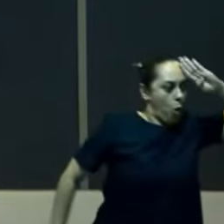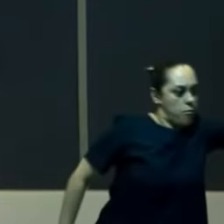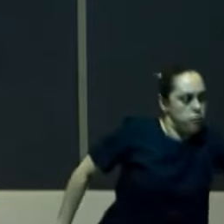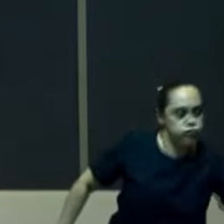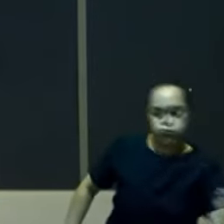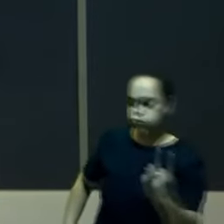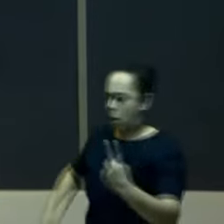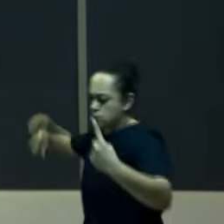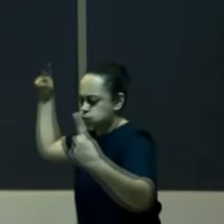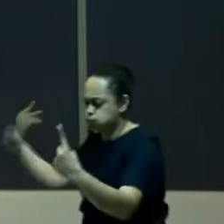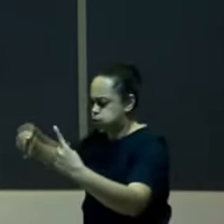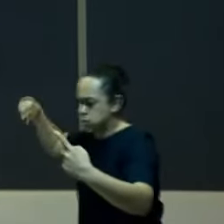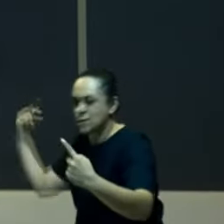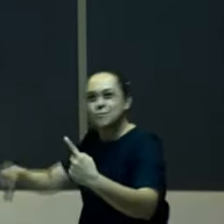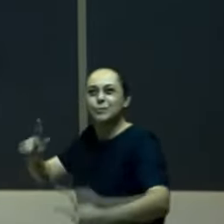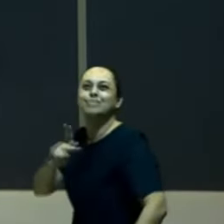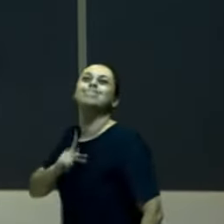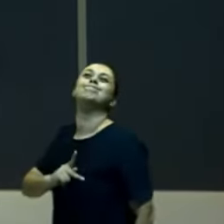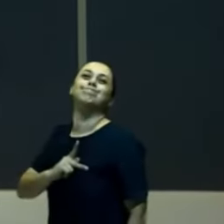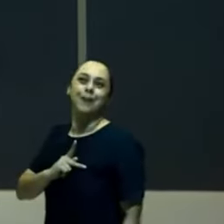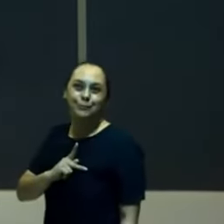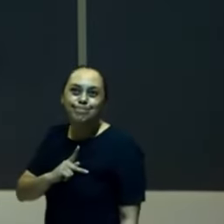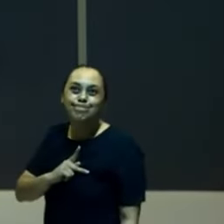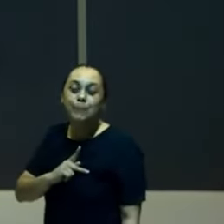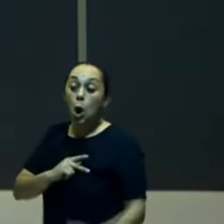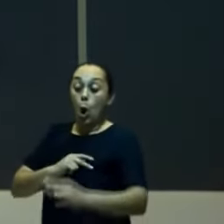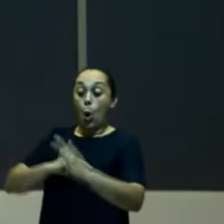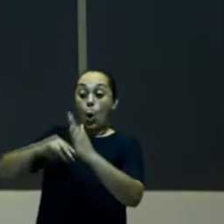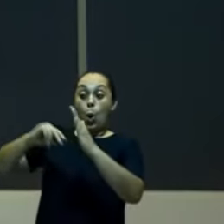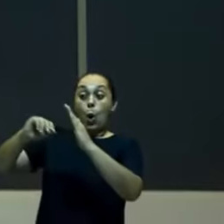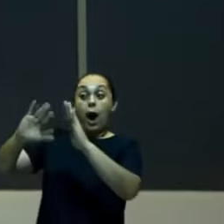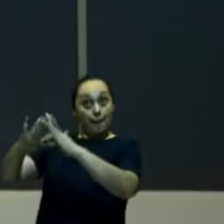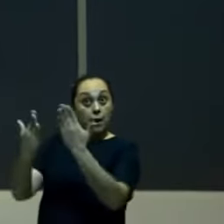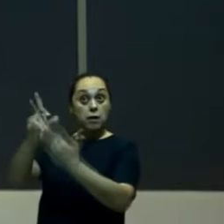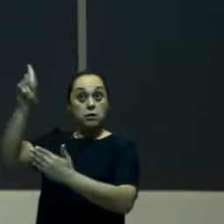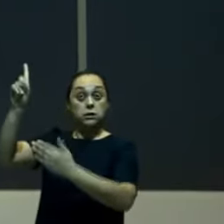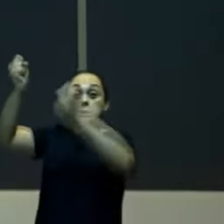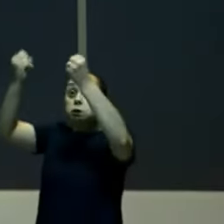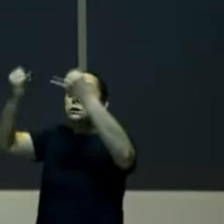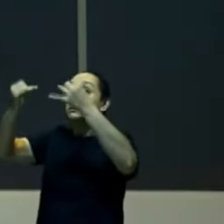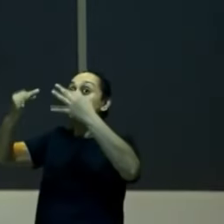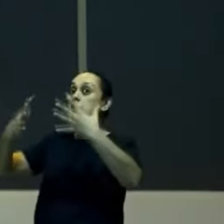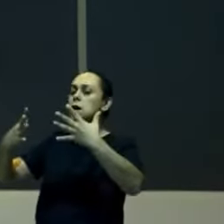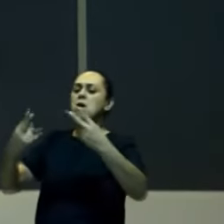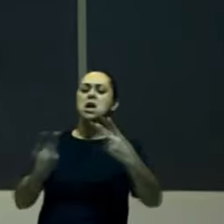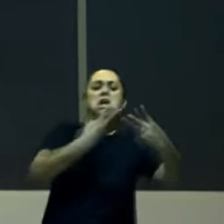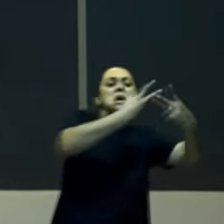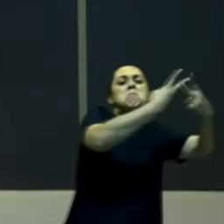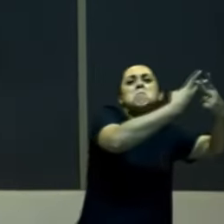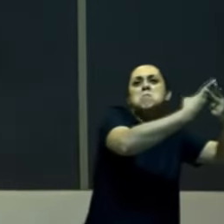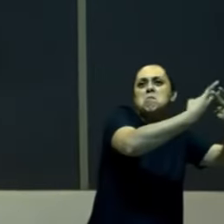cárcere. E o texto vai nos dizer que quando eles estão ali presos, ao invés de